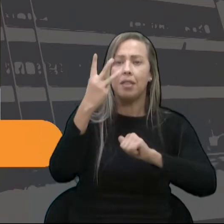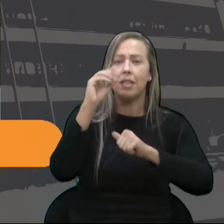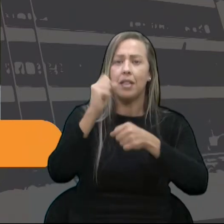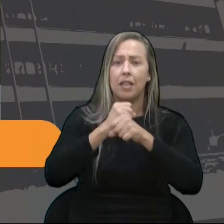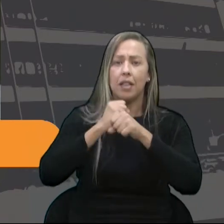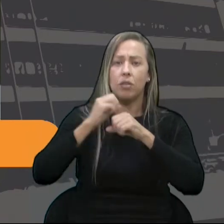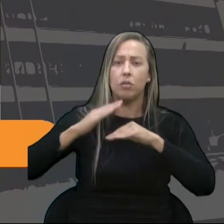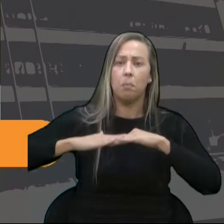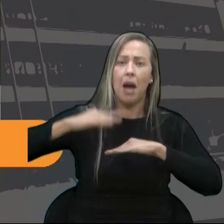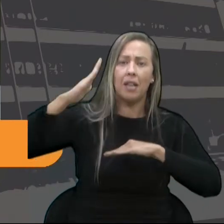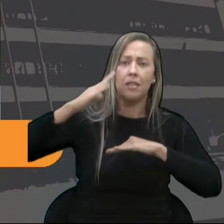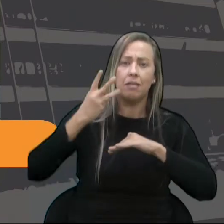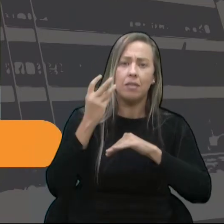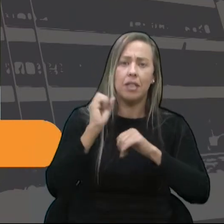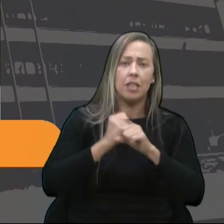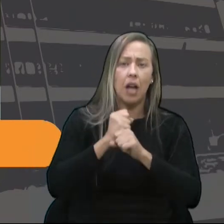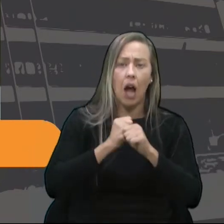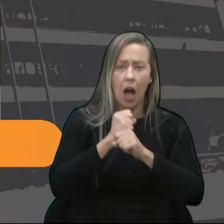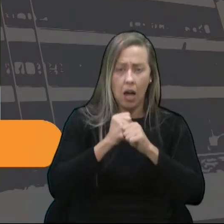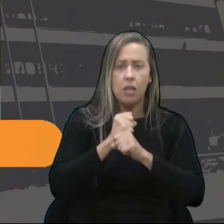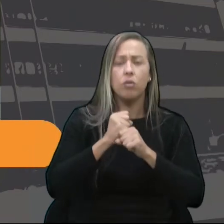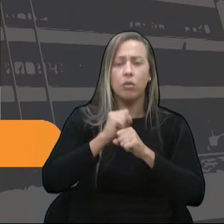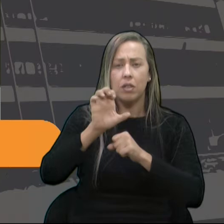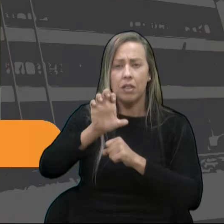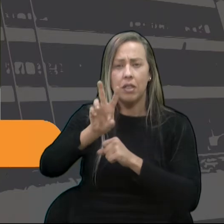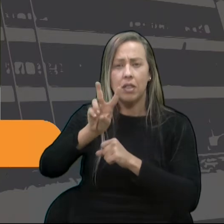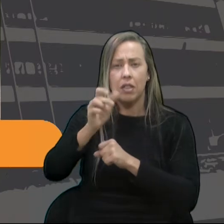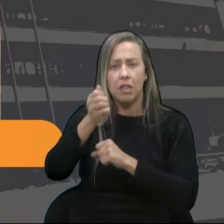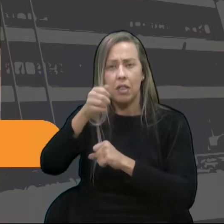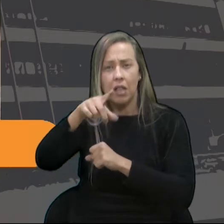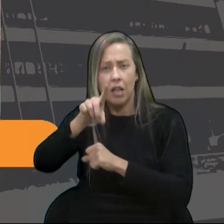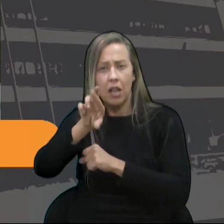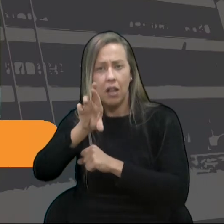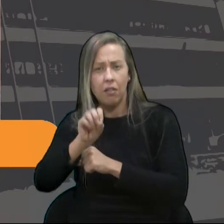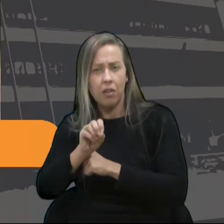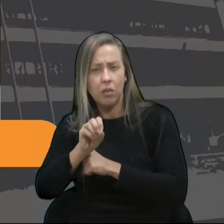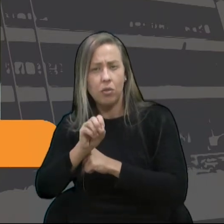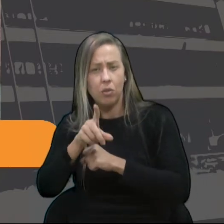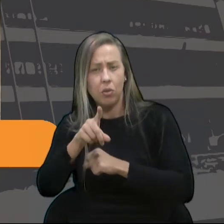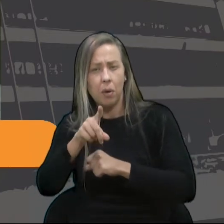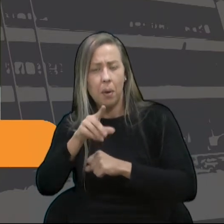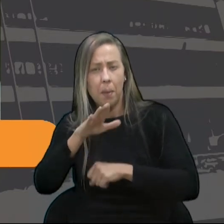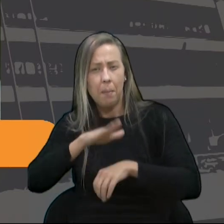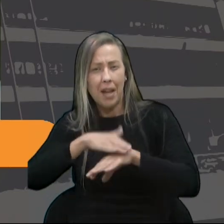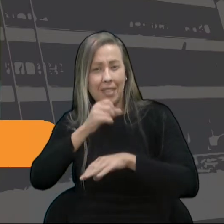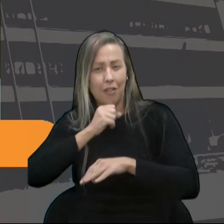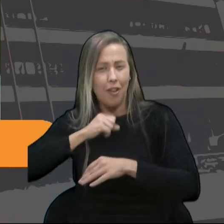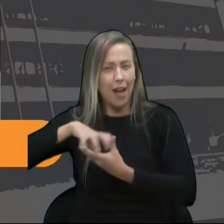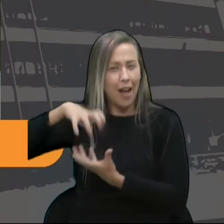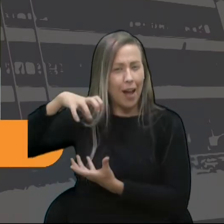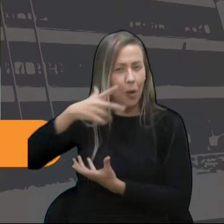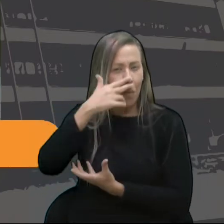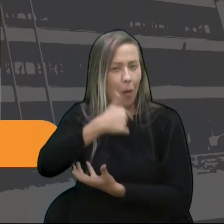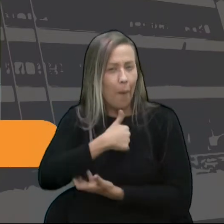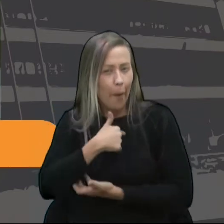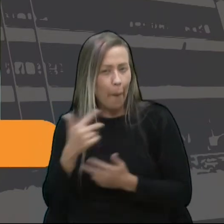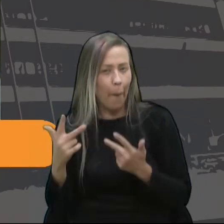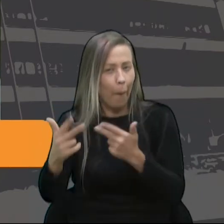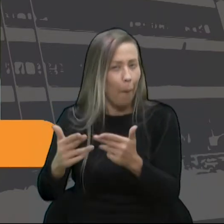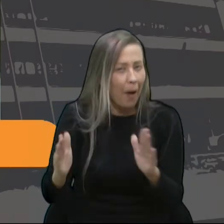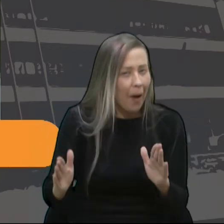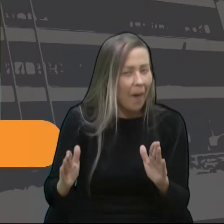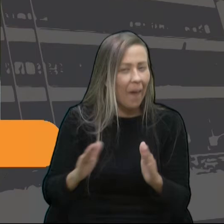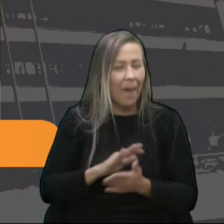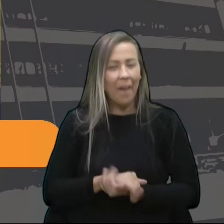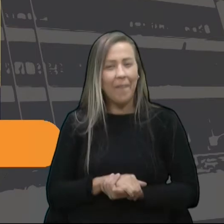anos. O Evandro parece que é um pouco, talvez não tão velho como eu, né?